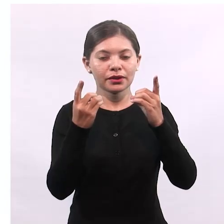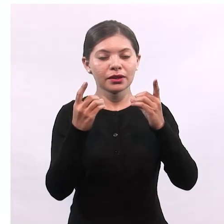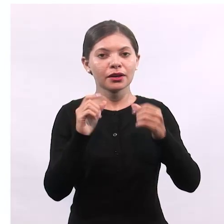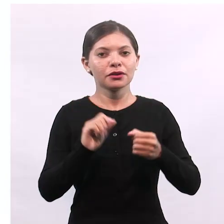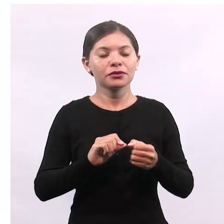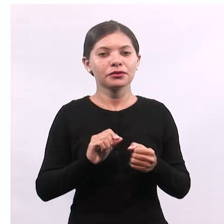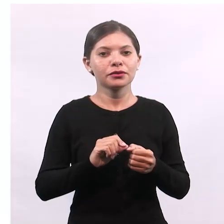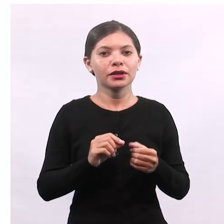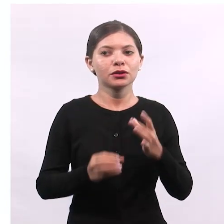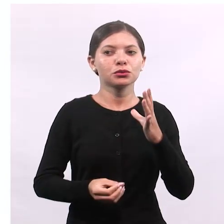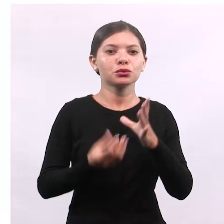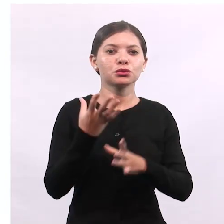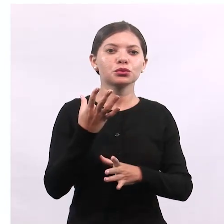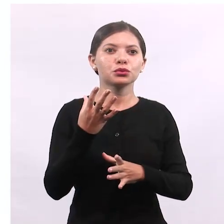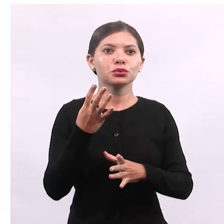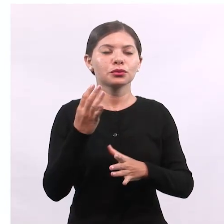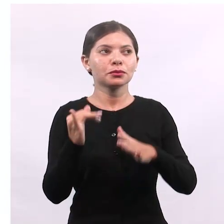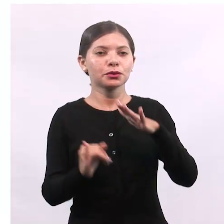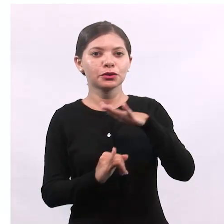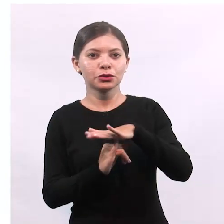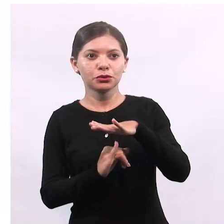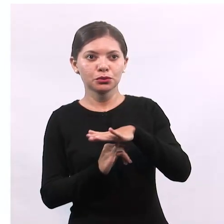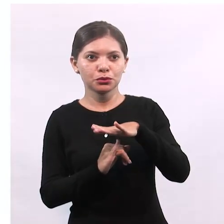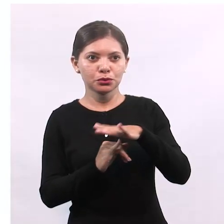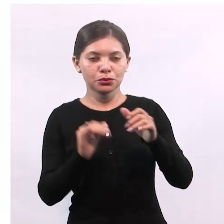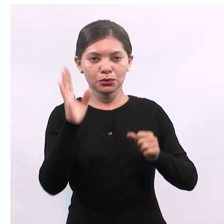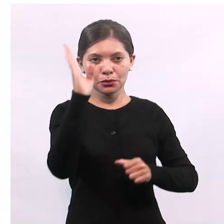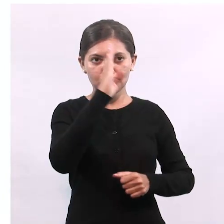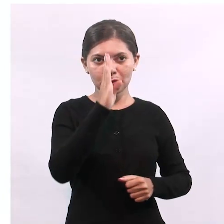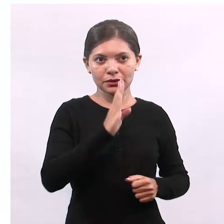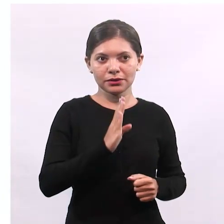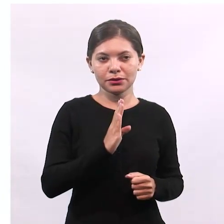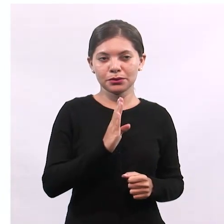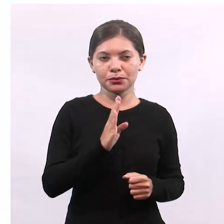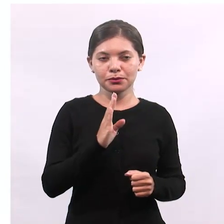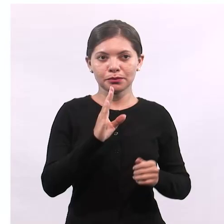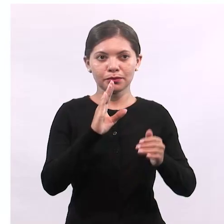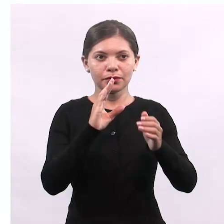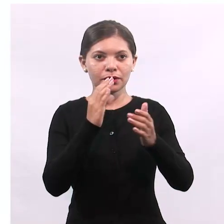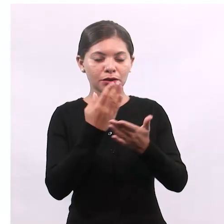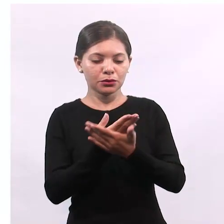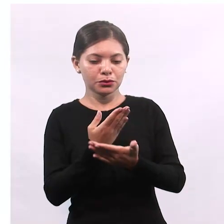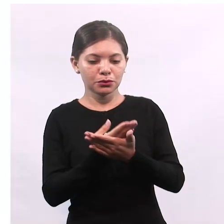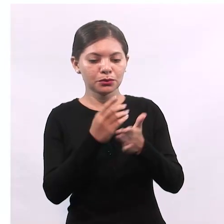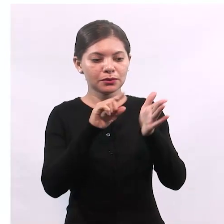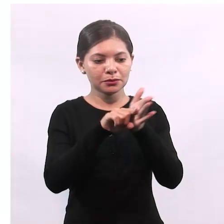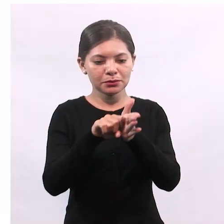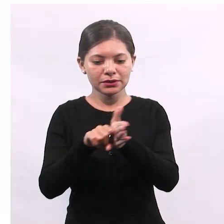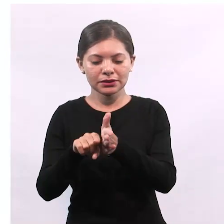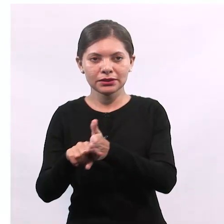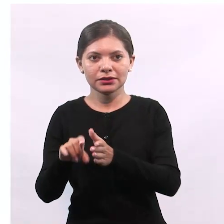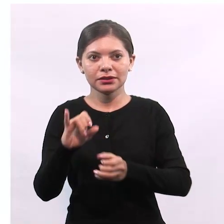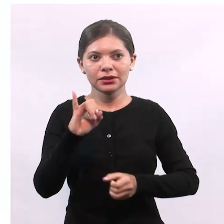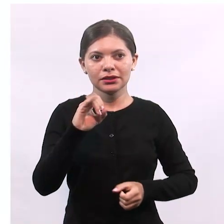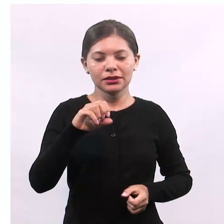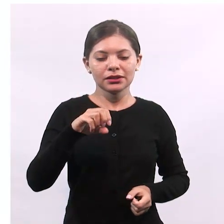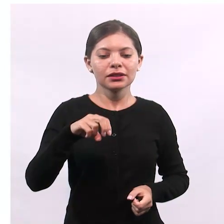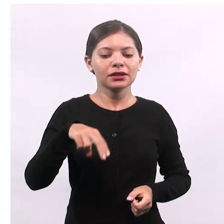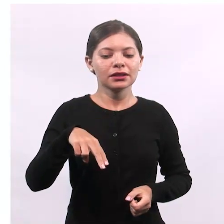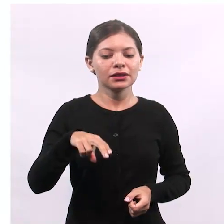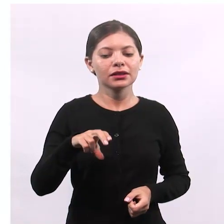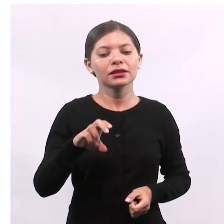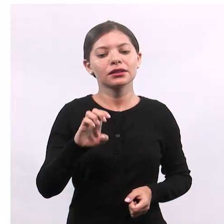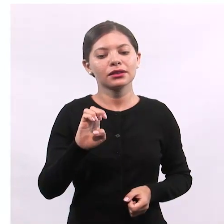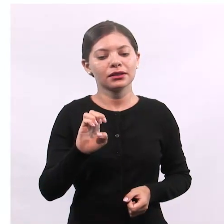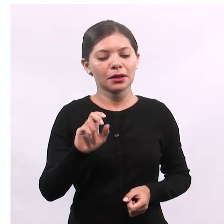Instituto Nacional de estudos e pesquisas em educação o Inep do governo brasileiro o